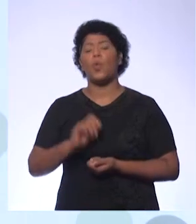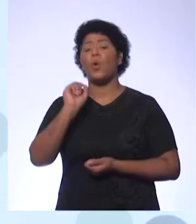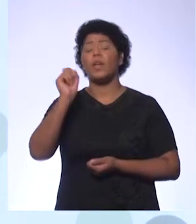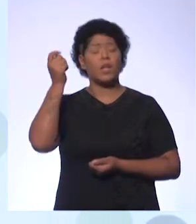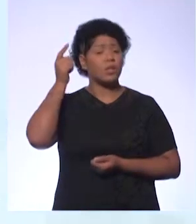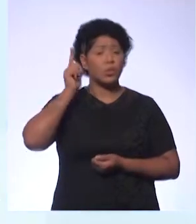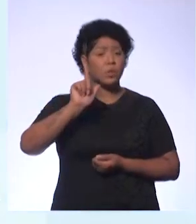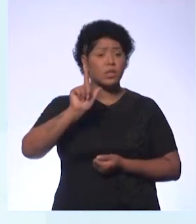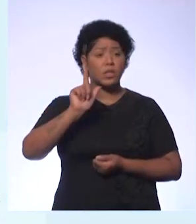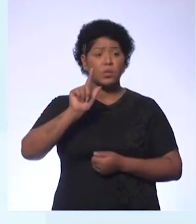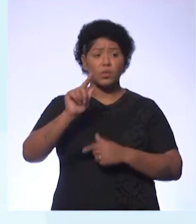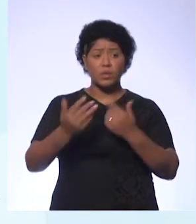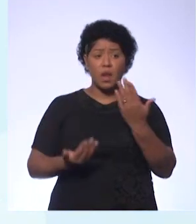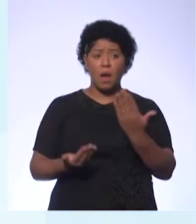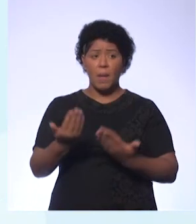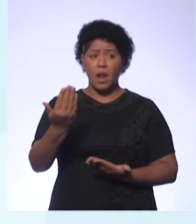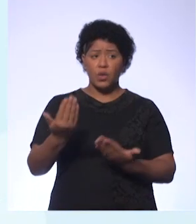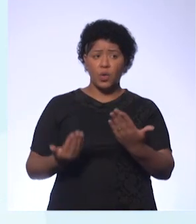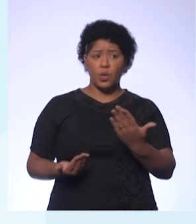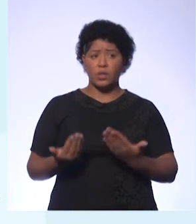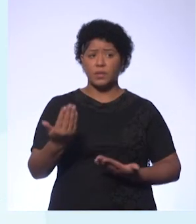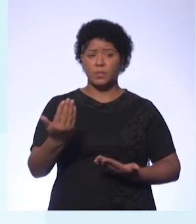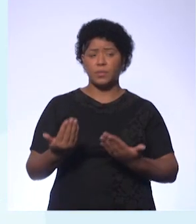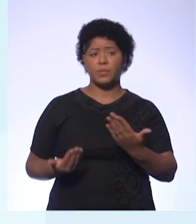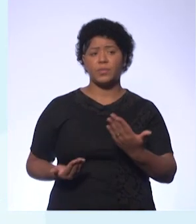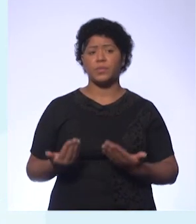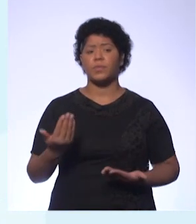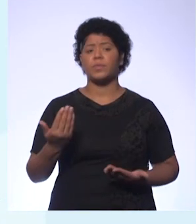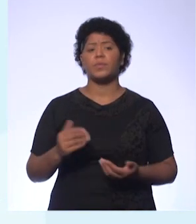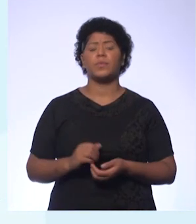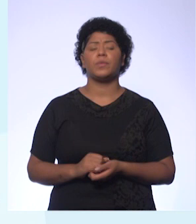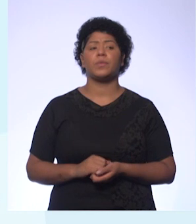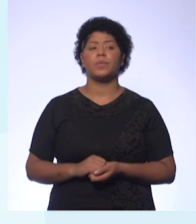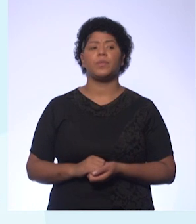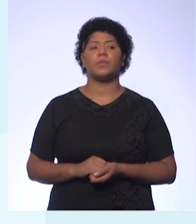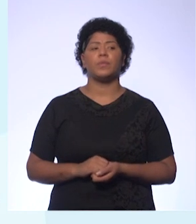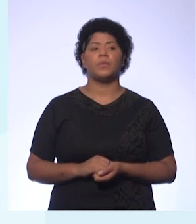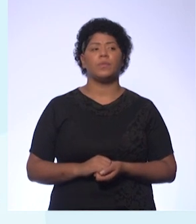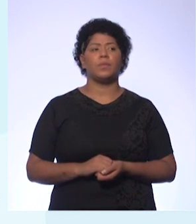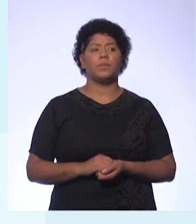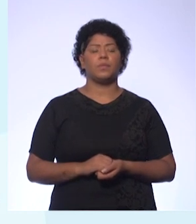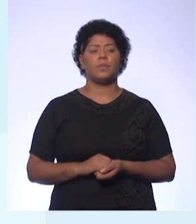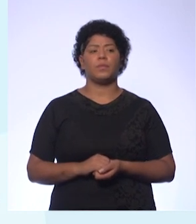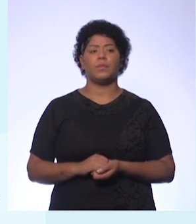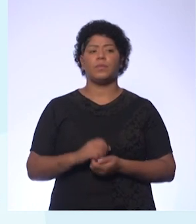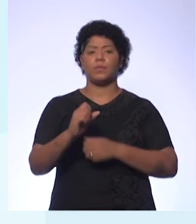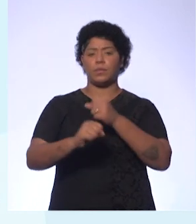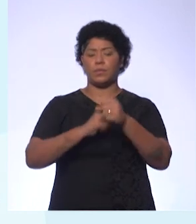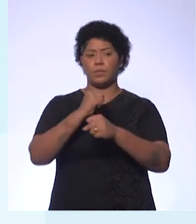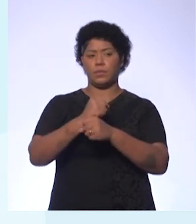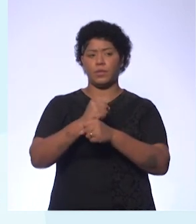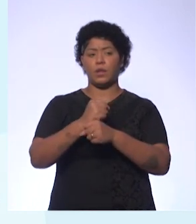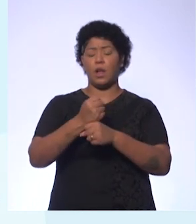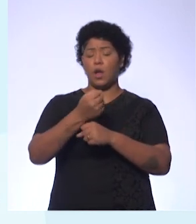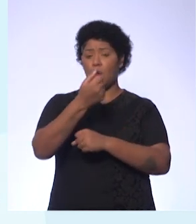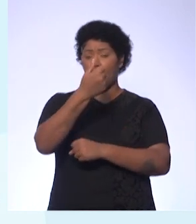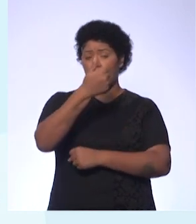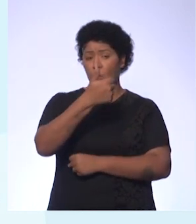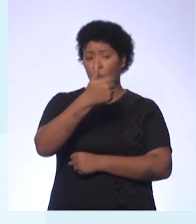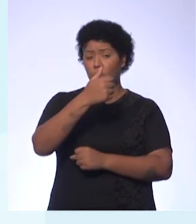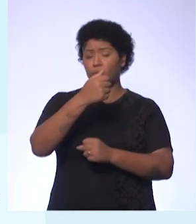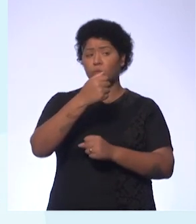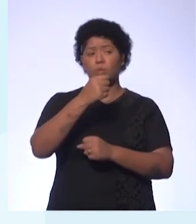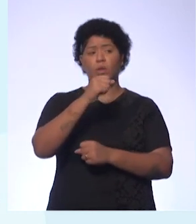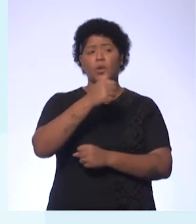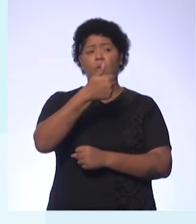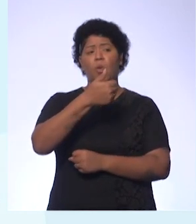dos trabalhadores nesses movimentos, né, nessas reivindicações? Aí no século XVIII, nós temos o limite de idade